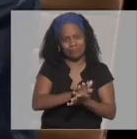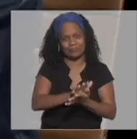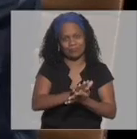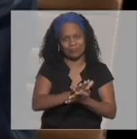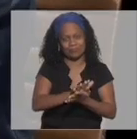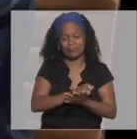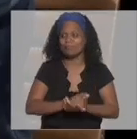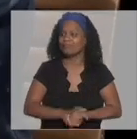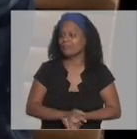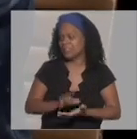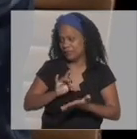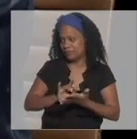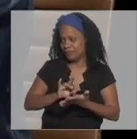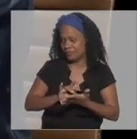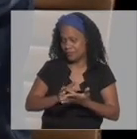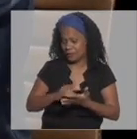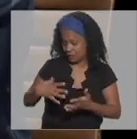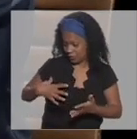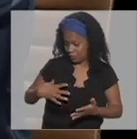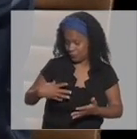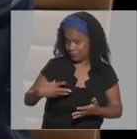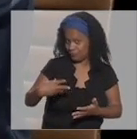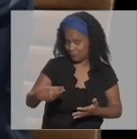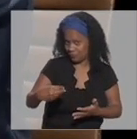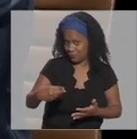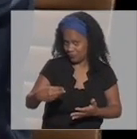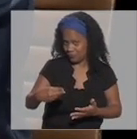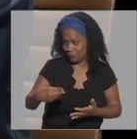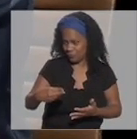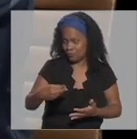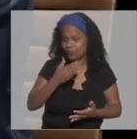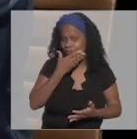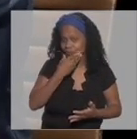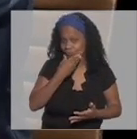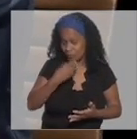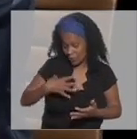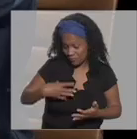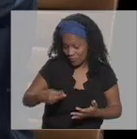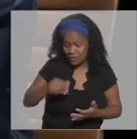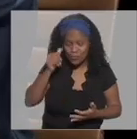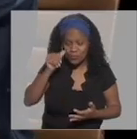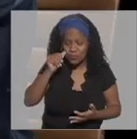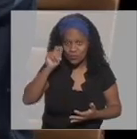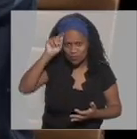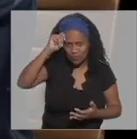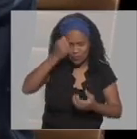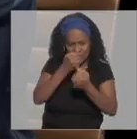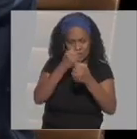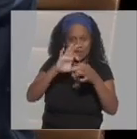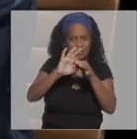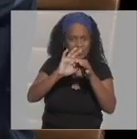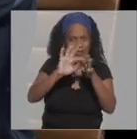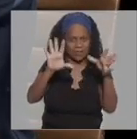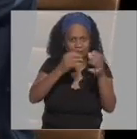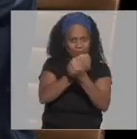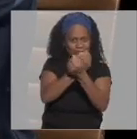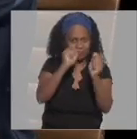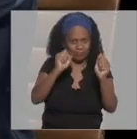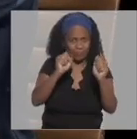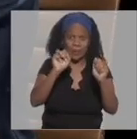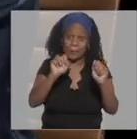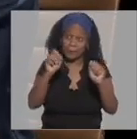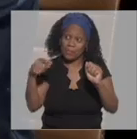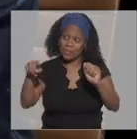pois é e assim ele é filho de uma de uma de uma negra livre e que